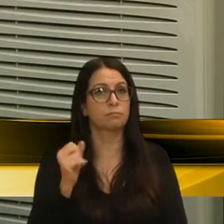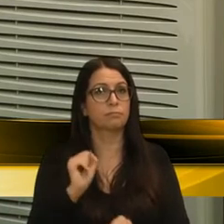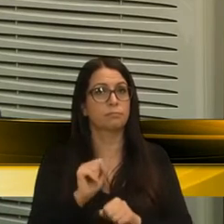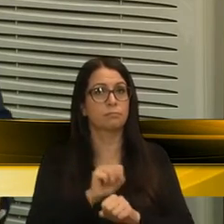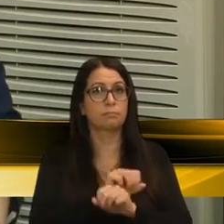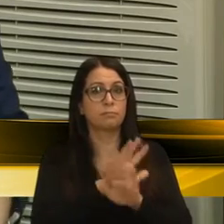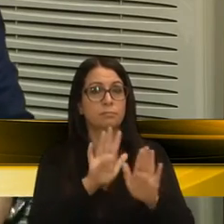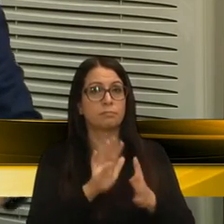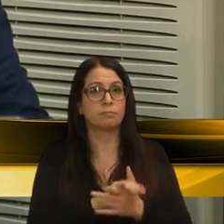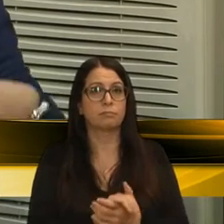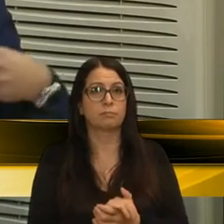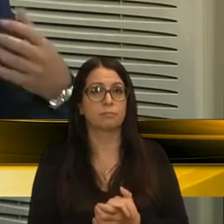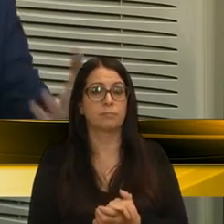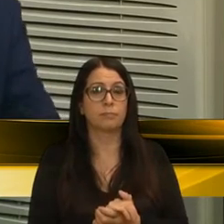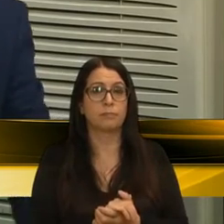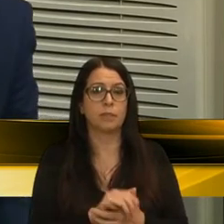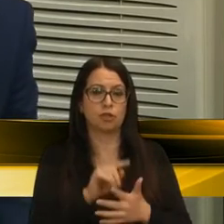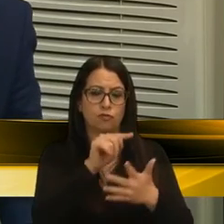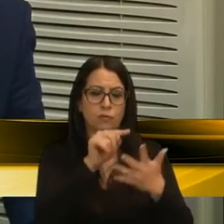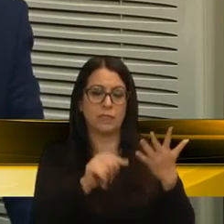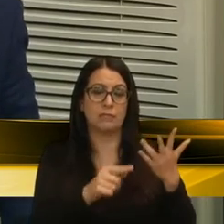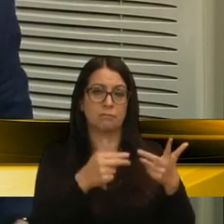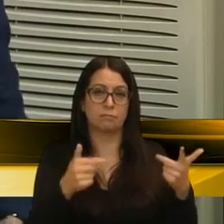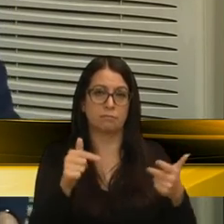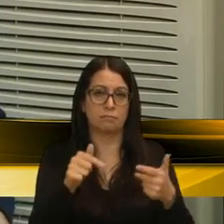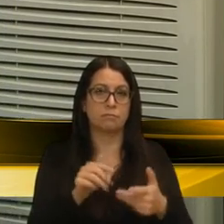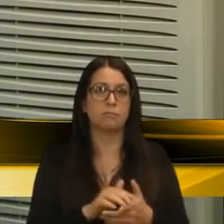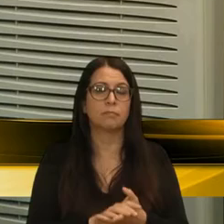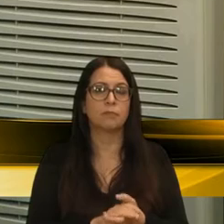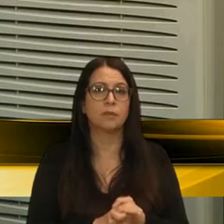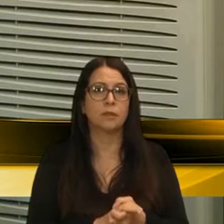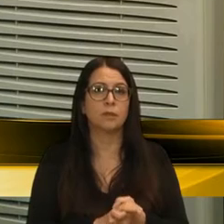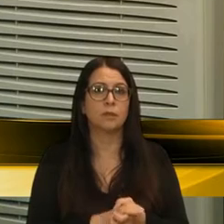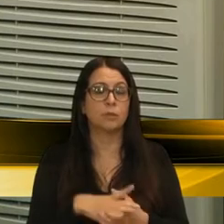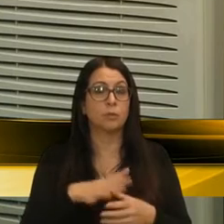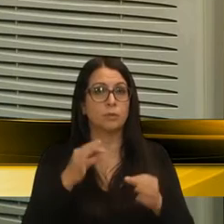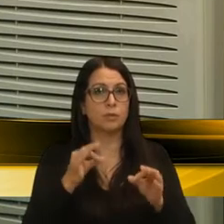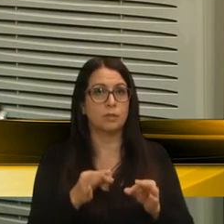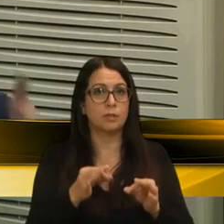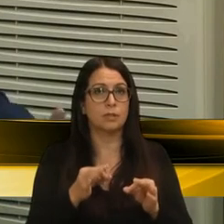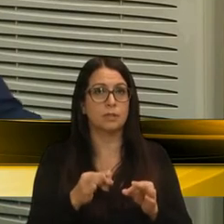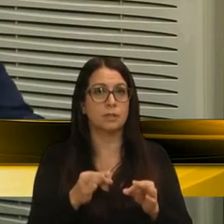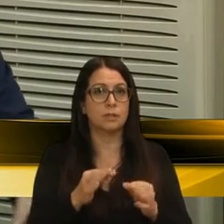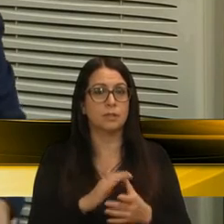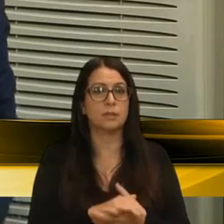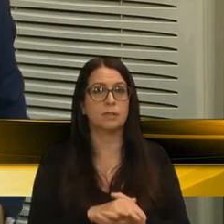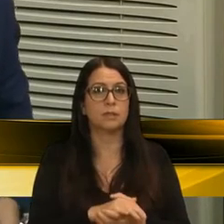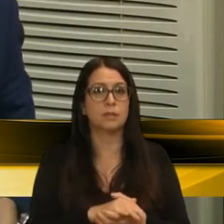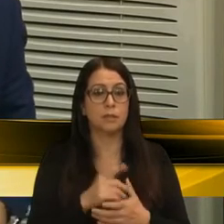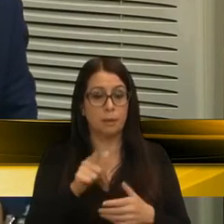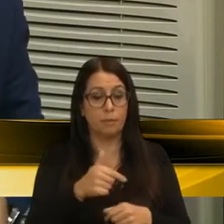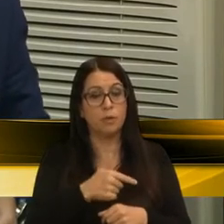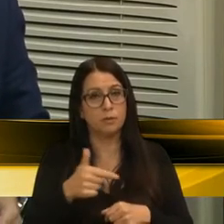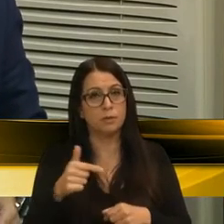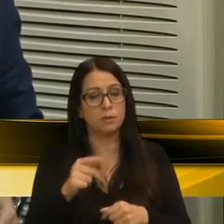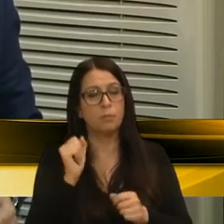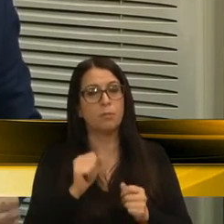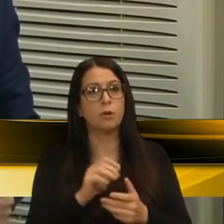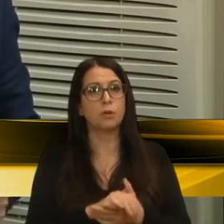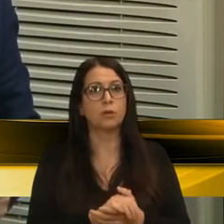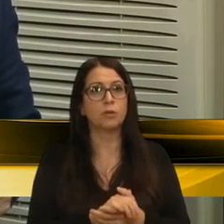esclarecer essas diversas situações e eu tenho certeza que a partir daí a gente pode